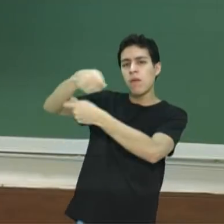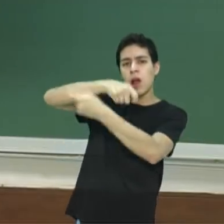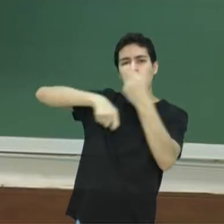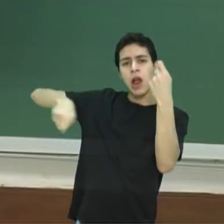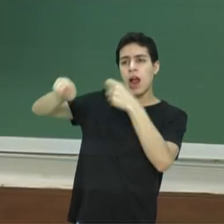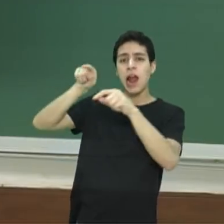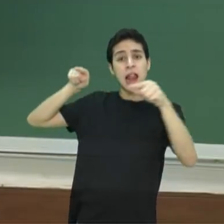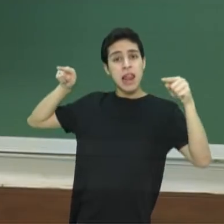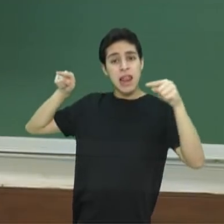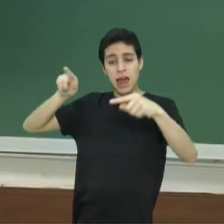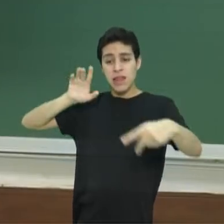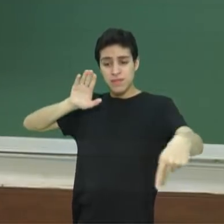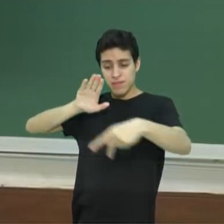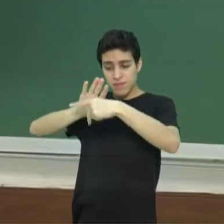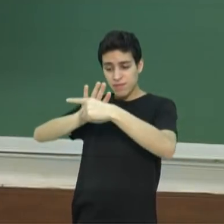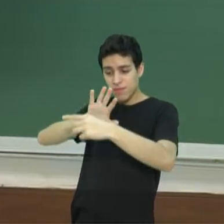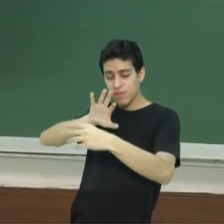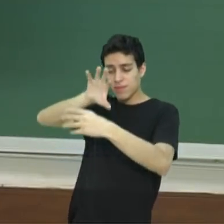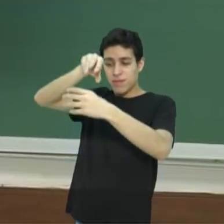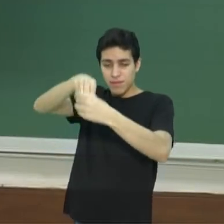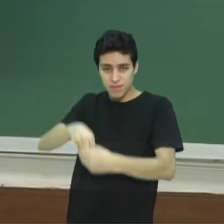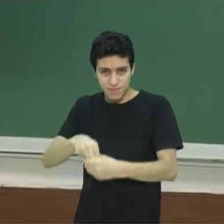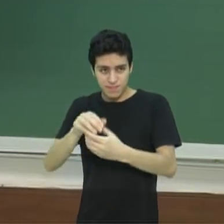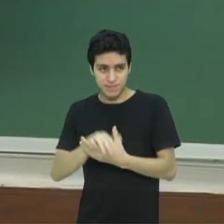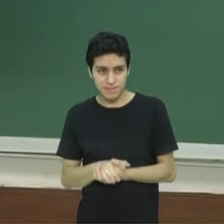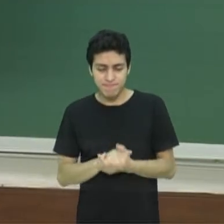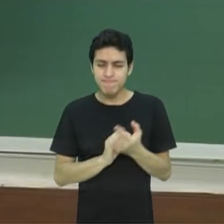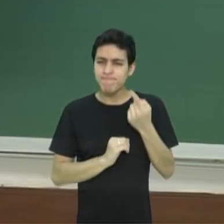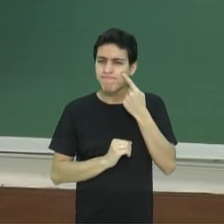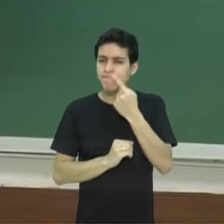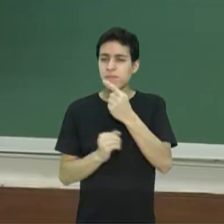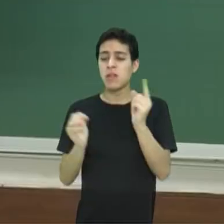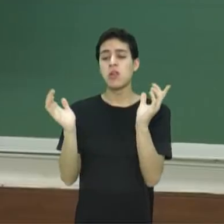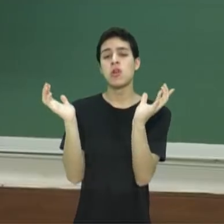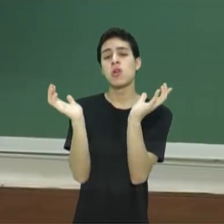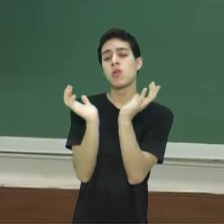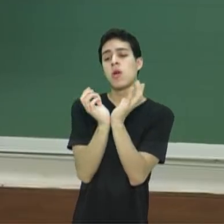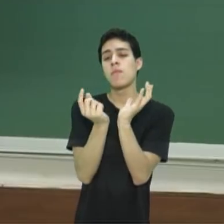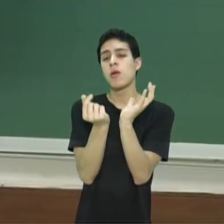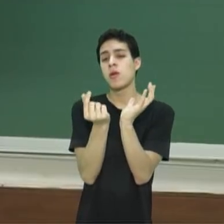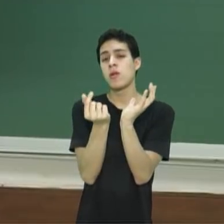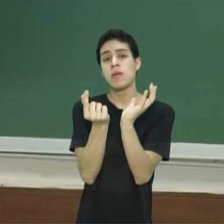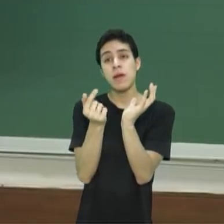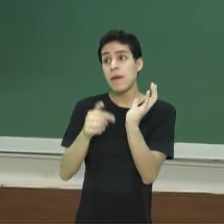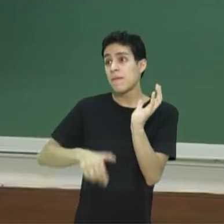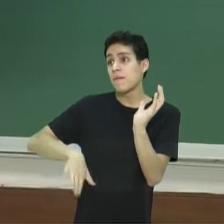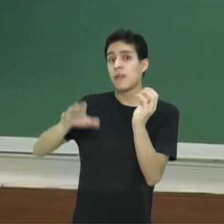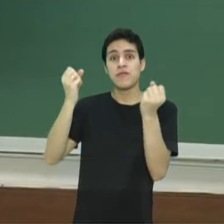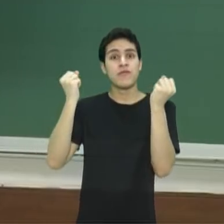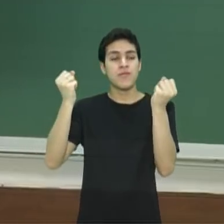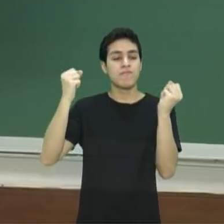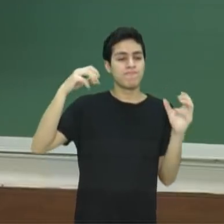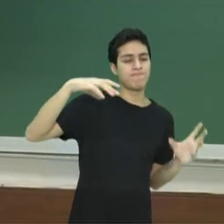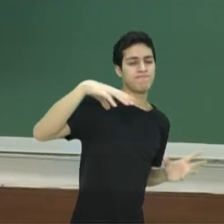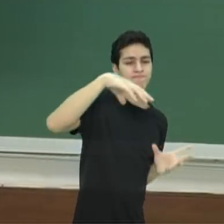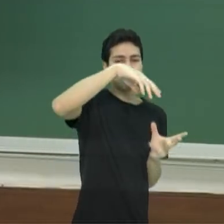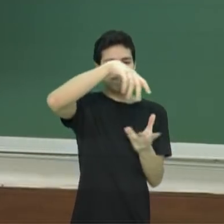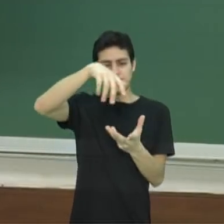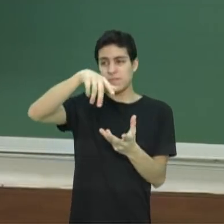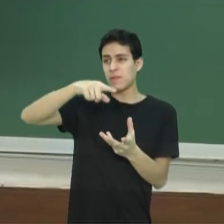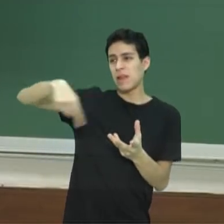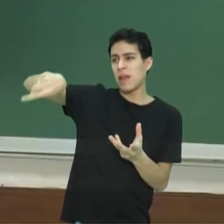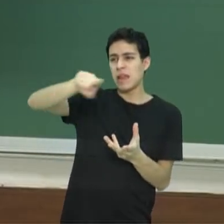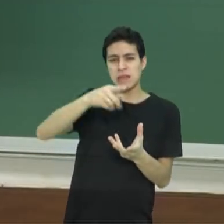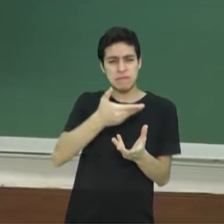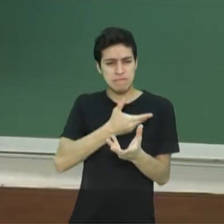Então, a União Europeia é o bloco econômico que mais desenvolve trocas comerciais no planeta, né? É o maior parceiro